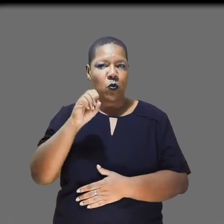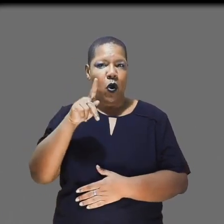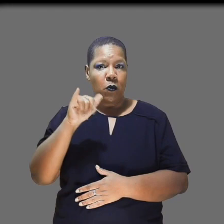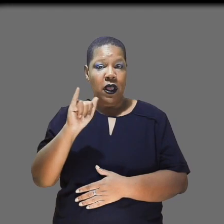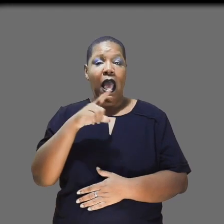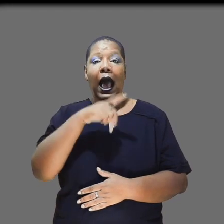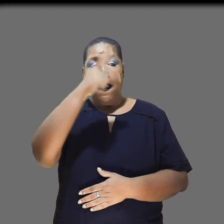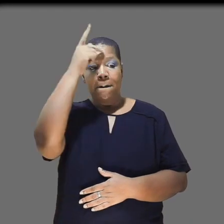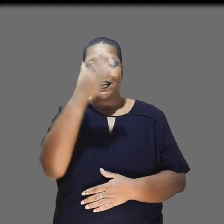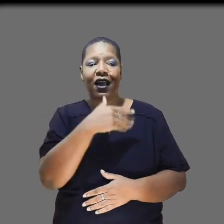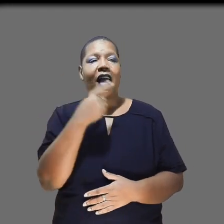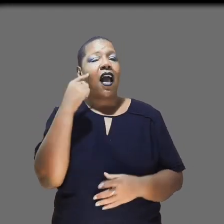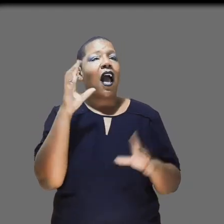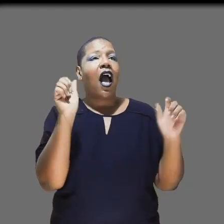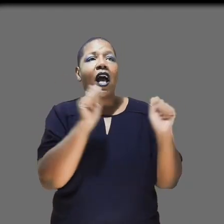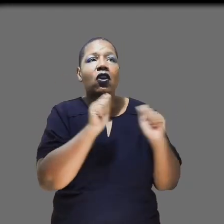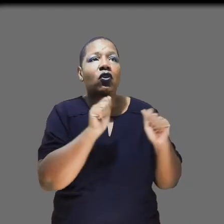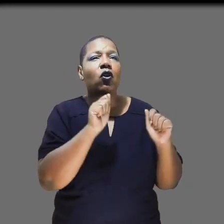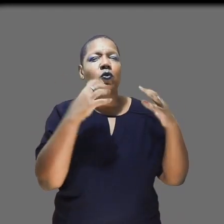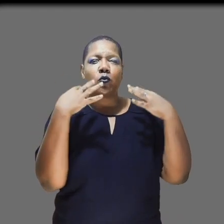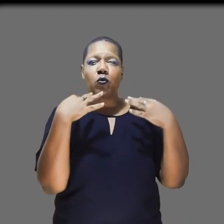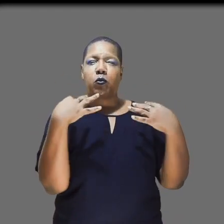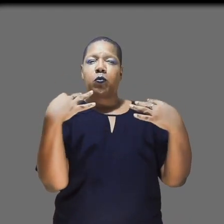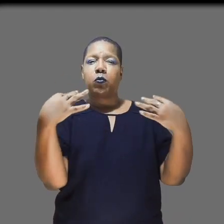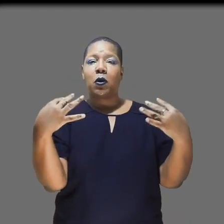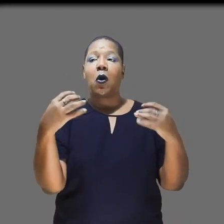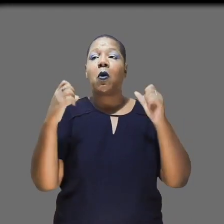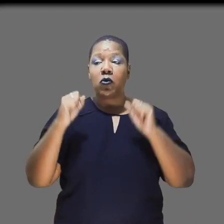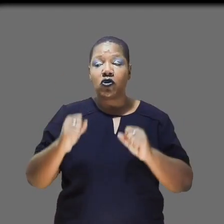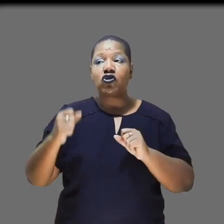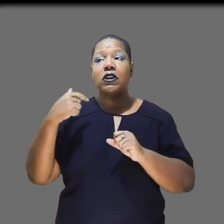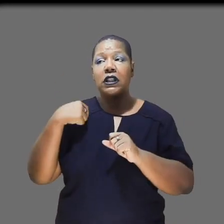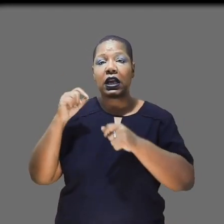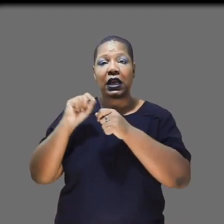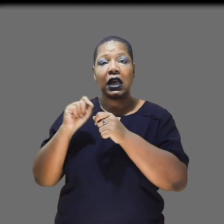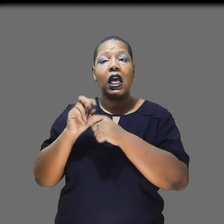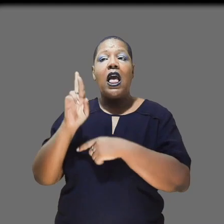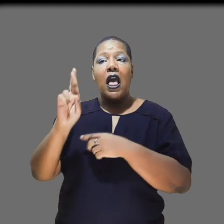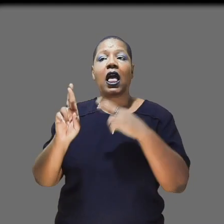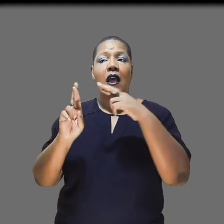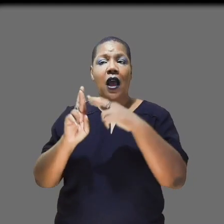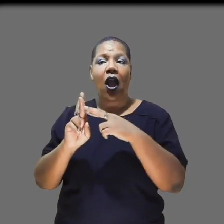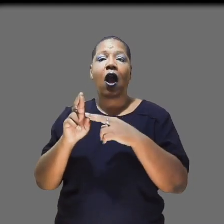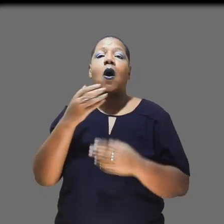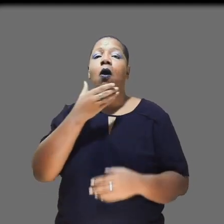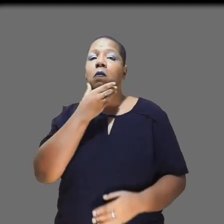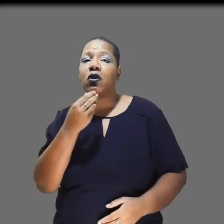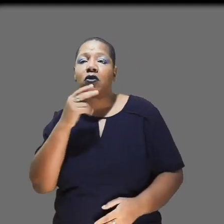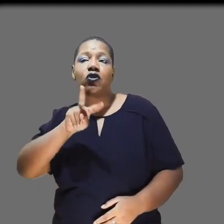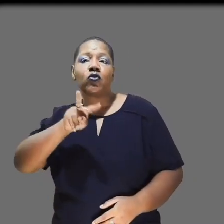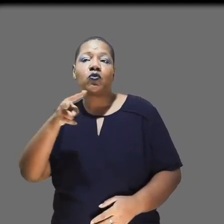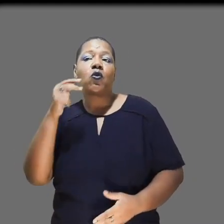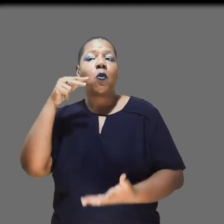os castrati eram adorados por multidões. Eles podiam representar personagens tanto masculinos quanto